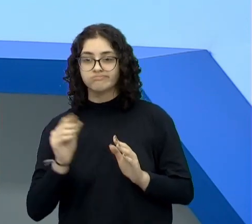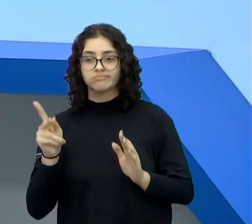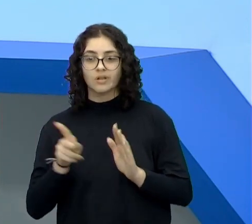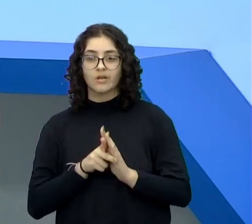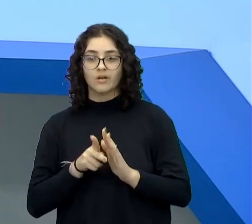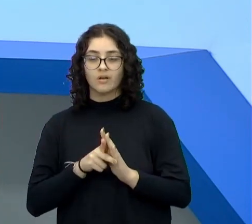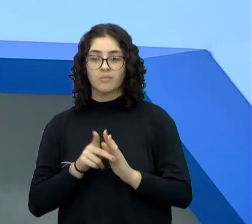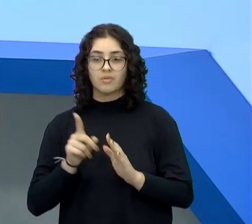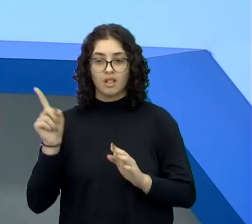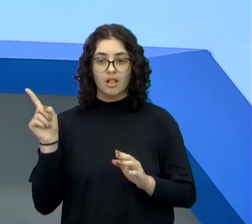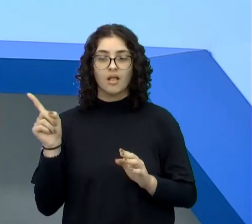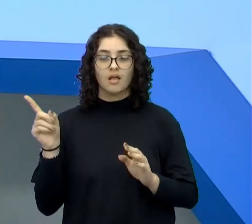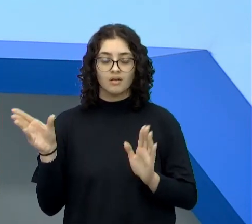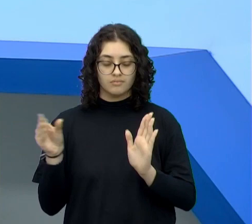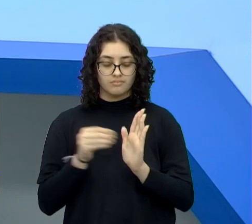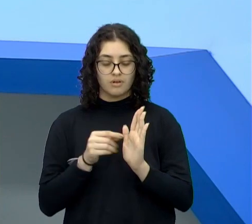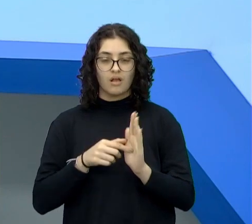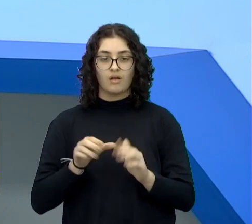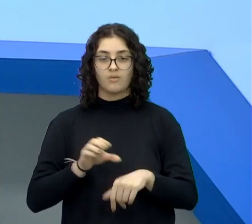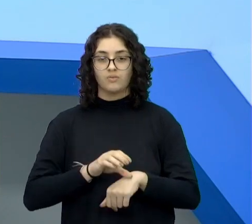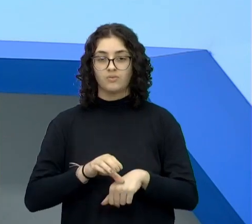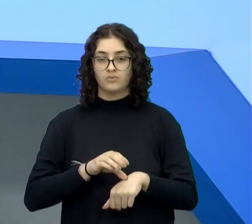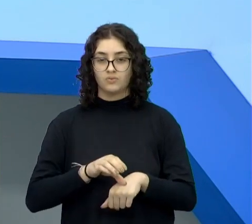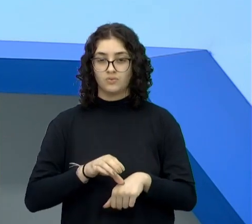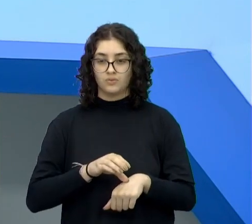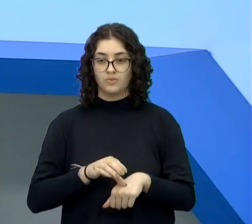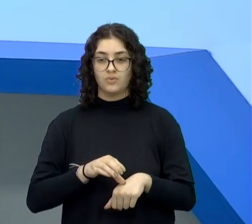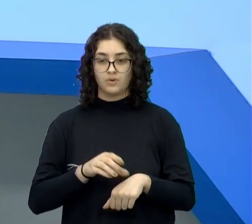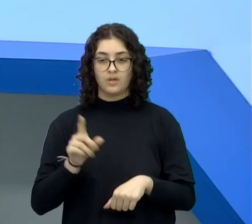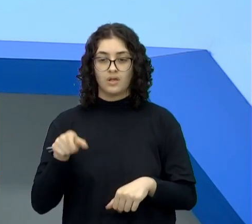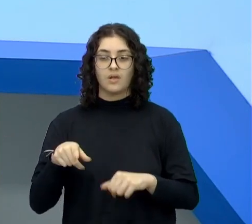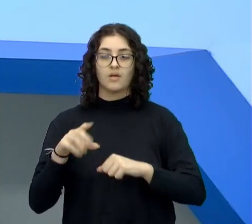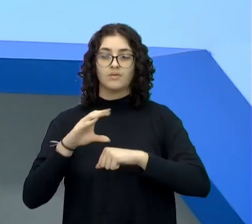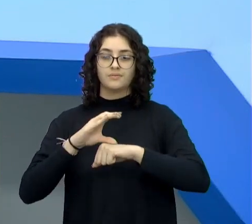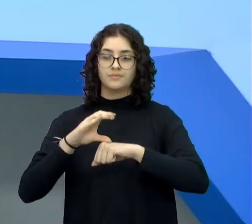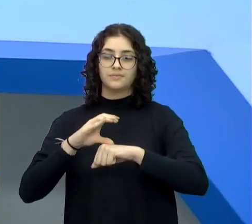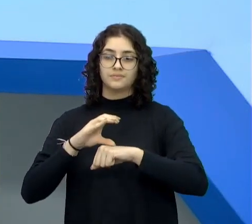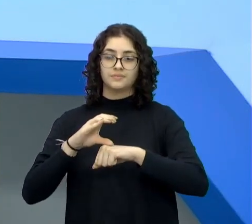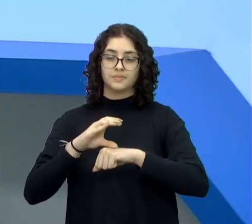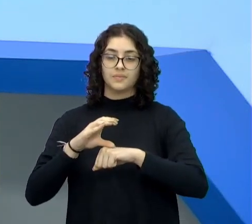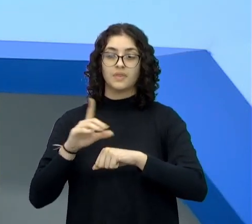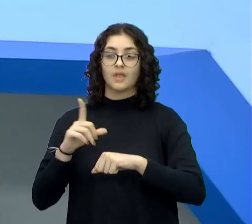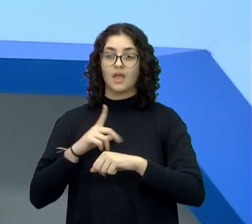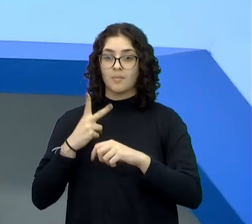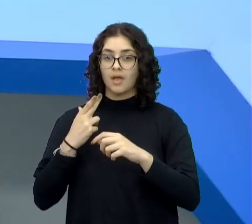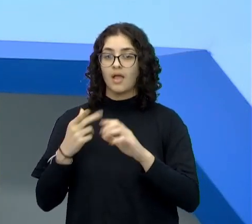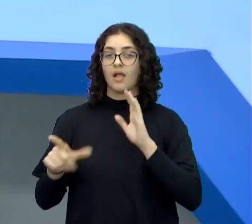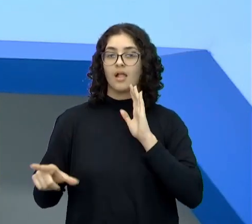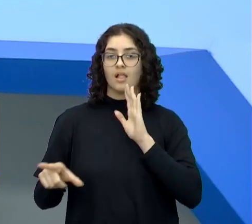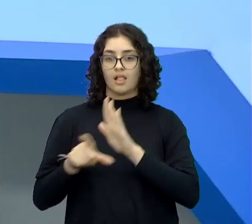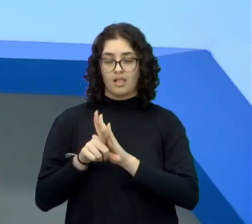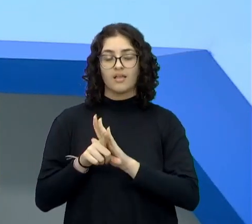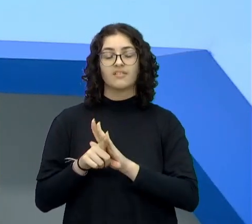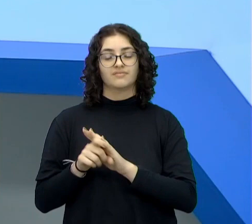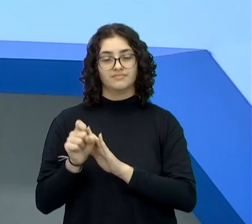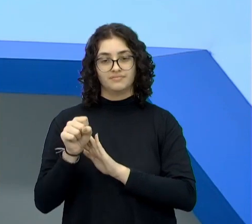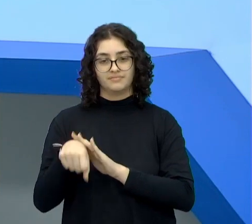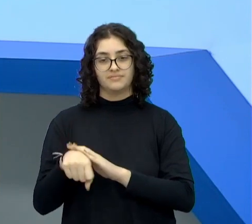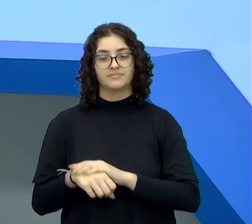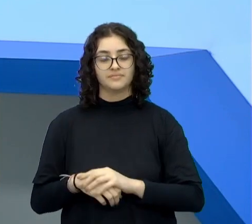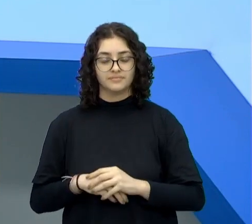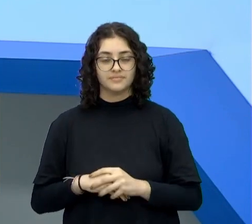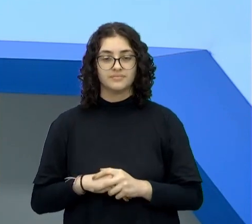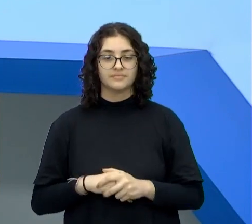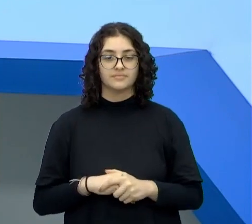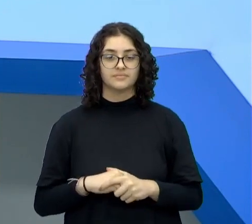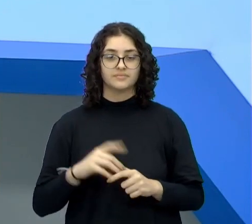Humanos e colocou na nossa Constituição. Então, esses itens, eles agora têm um peso de lei. Então, os itens